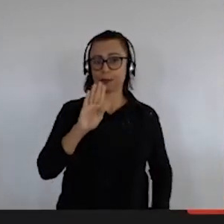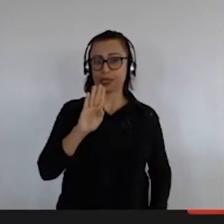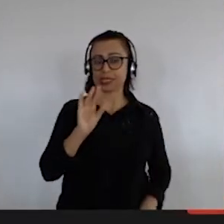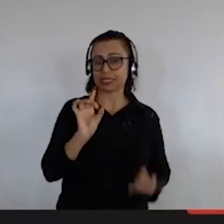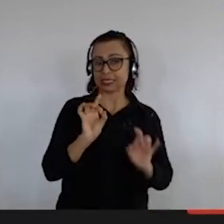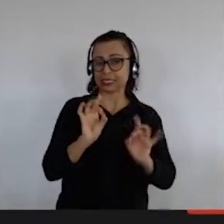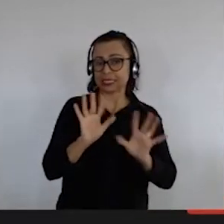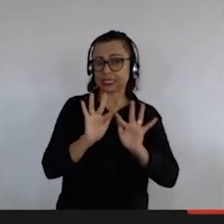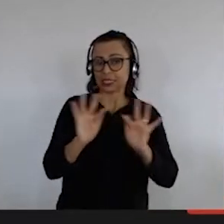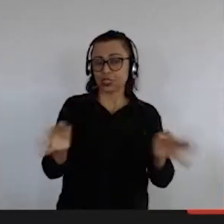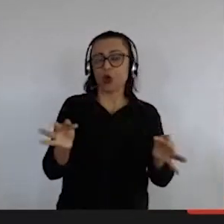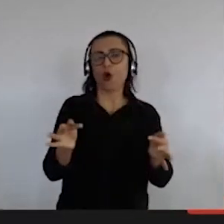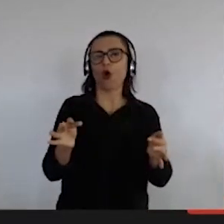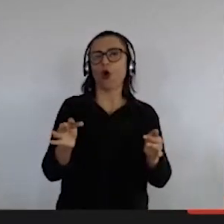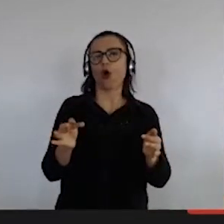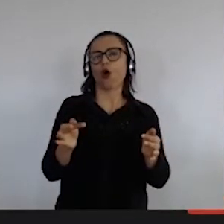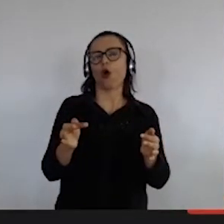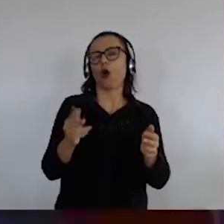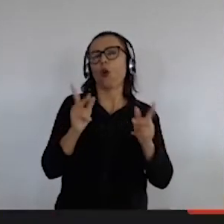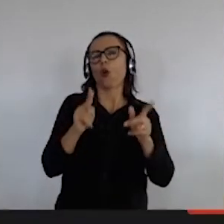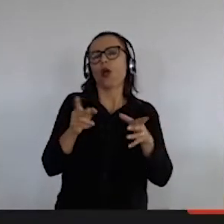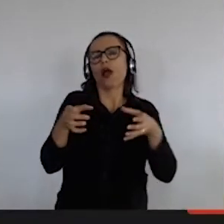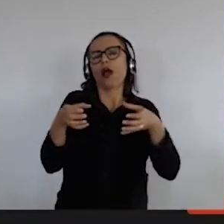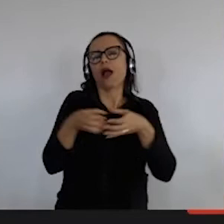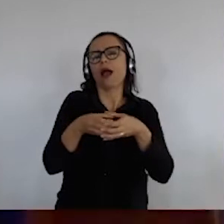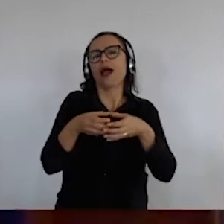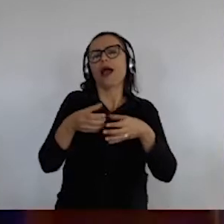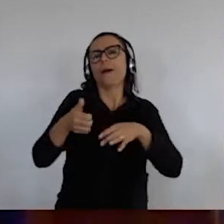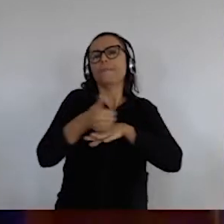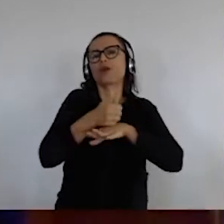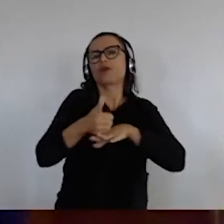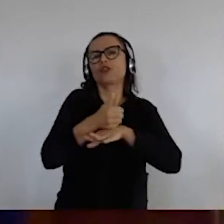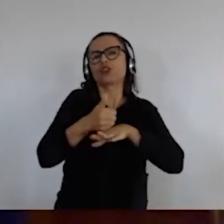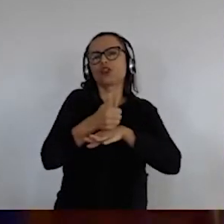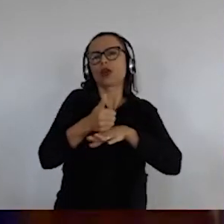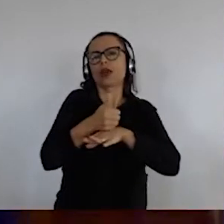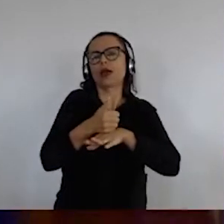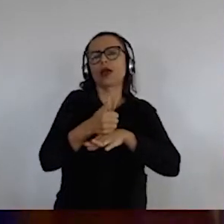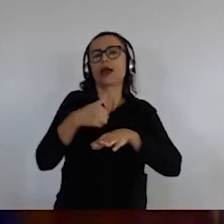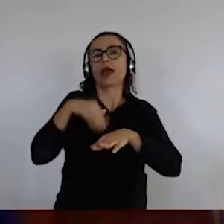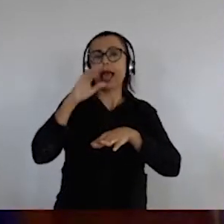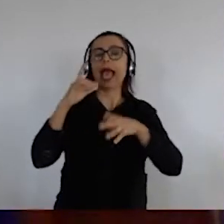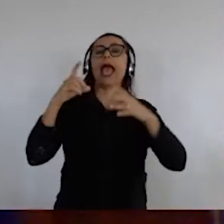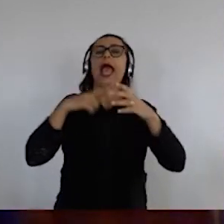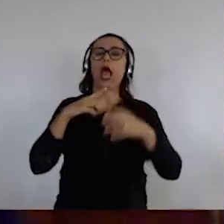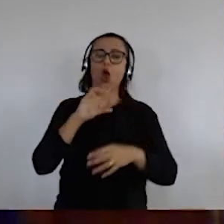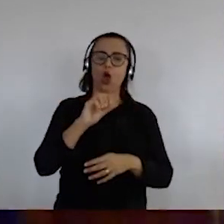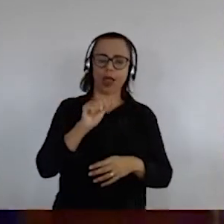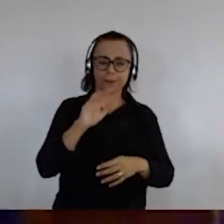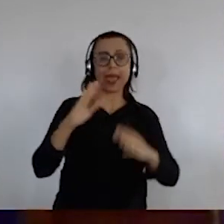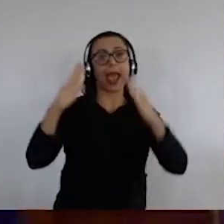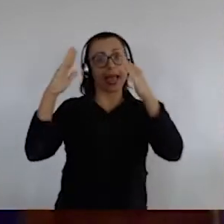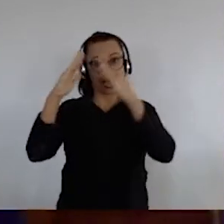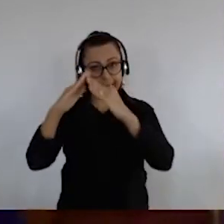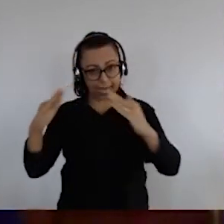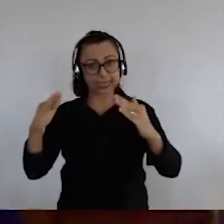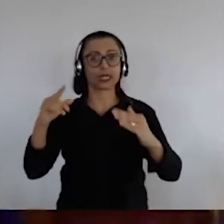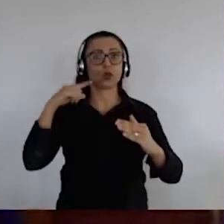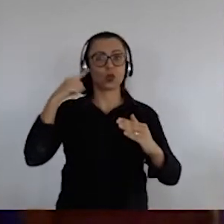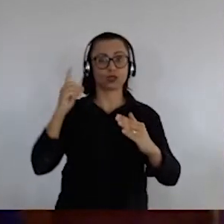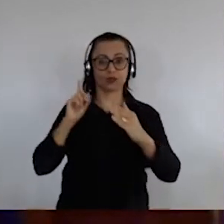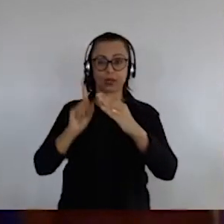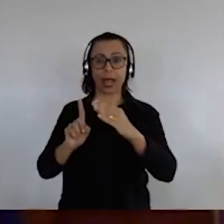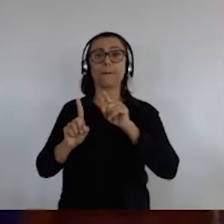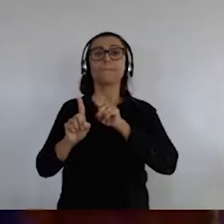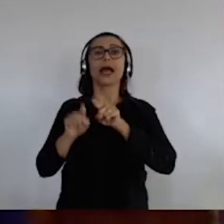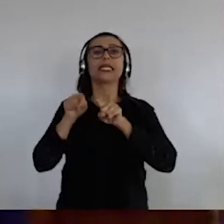entidade de classe, né? A Ordem dos Advogados do Brasil, para além de ser a casa do advogado, ela é a voz da